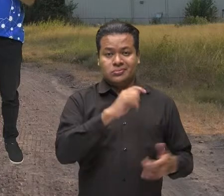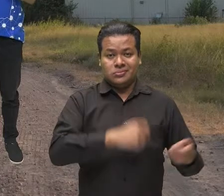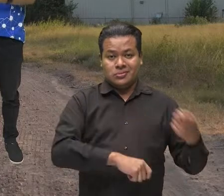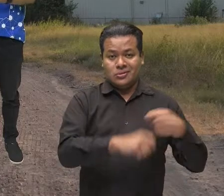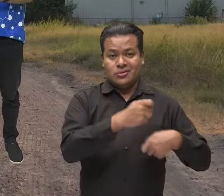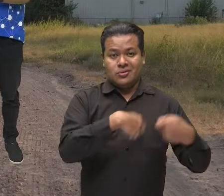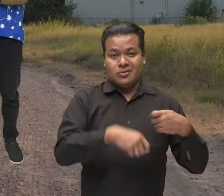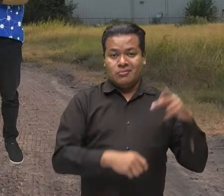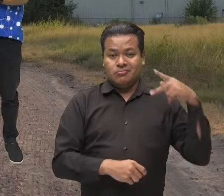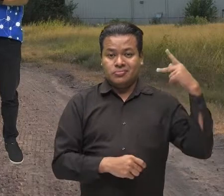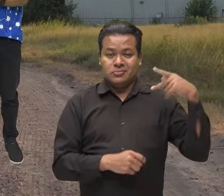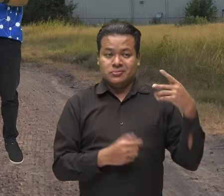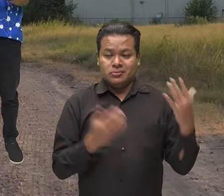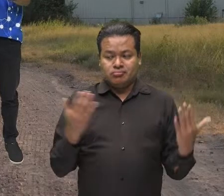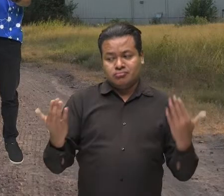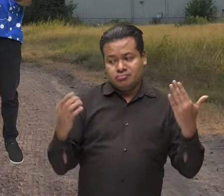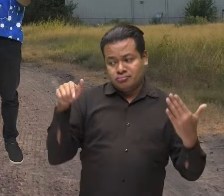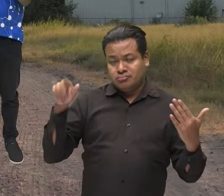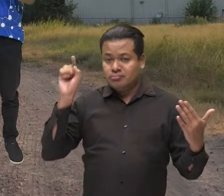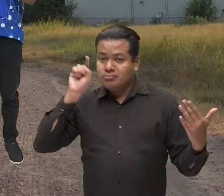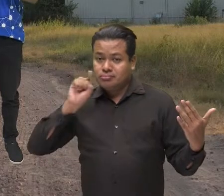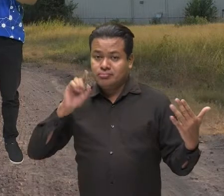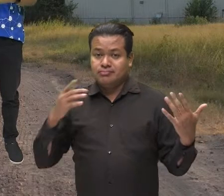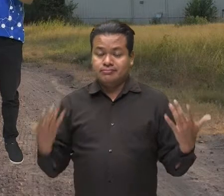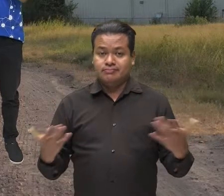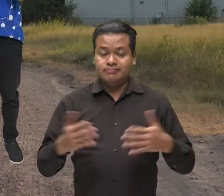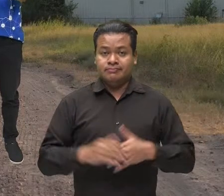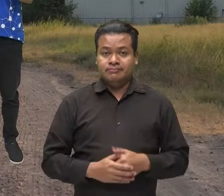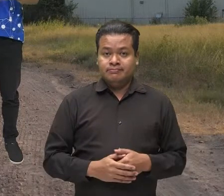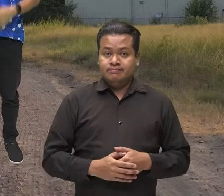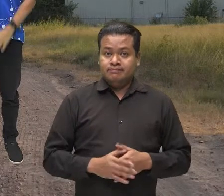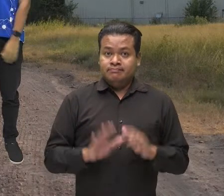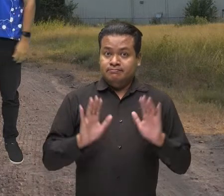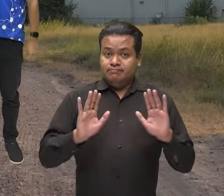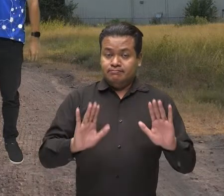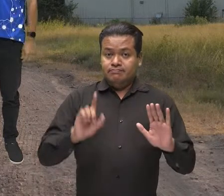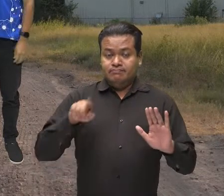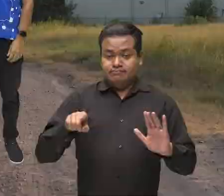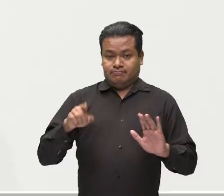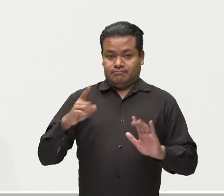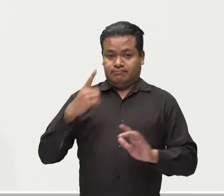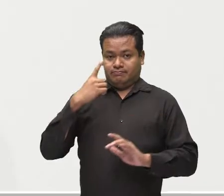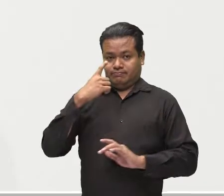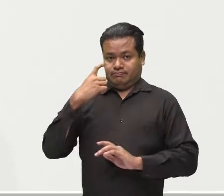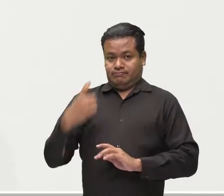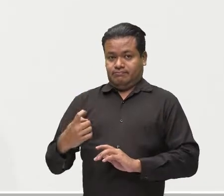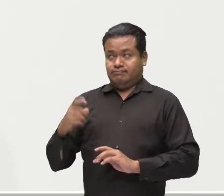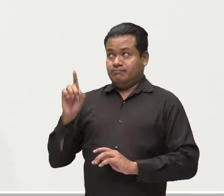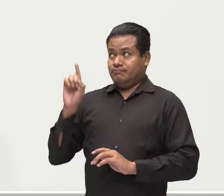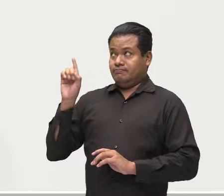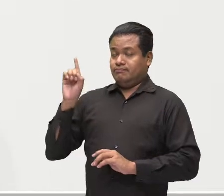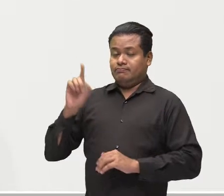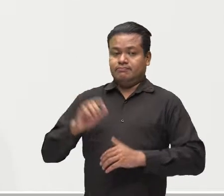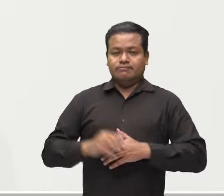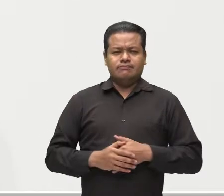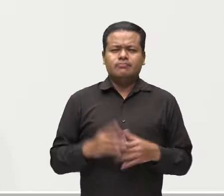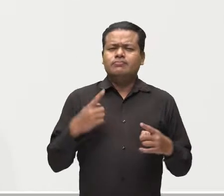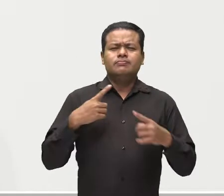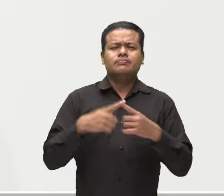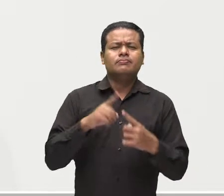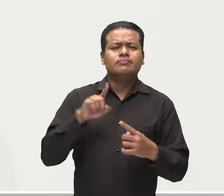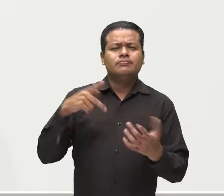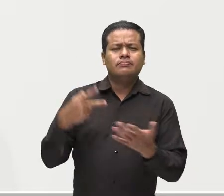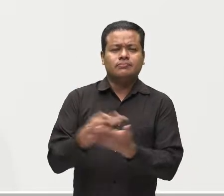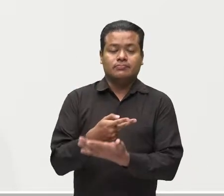política comparado com os Estados Unidos. Então, o interesse, como a gente vai ver nessa primeira tela aí agora da aula de hoje, né? O interesse